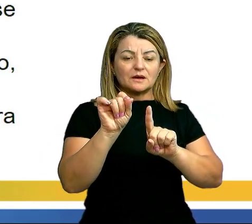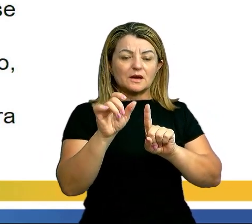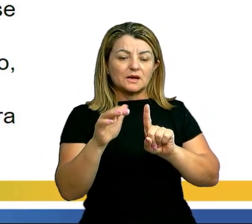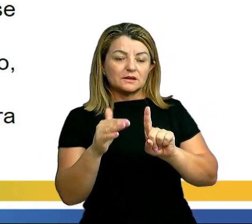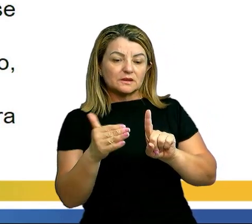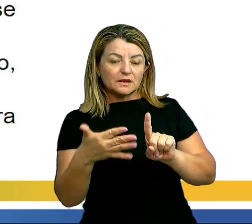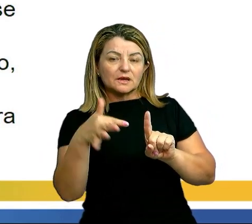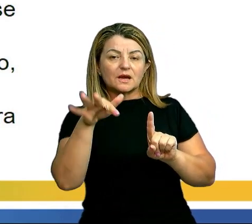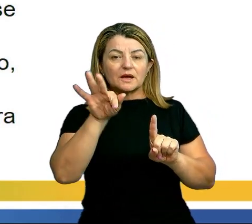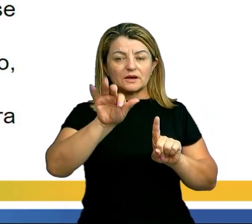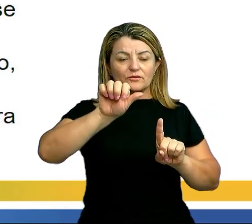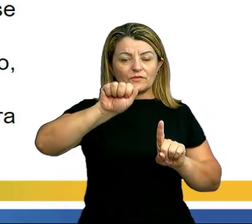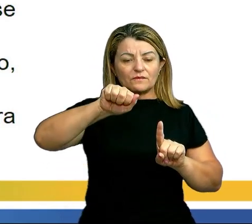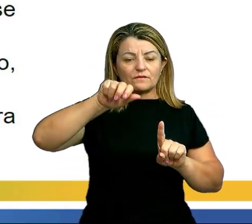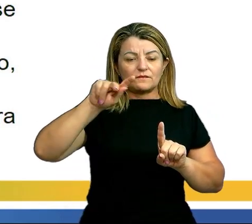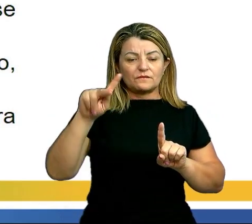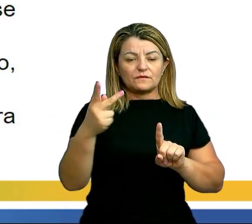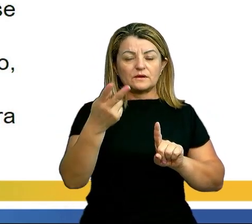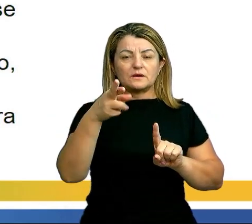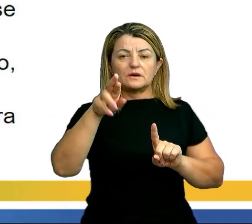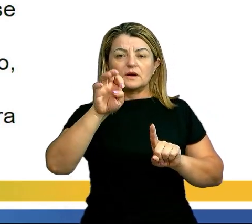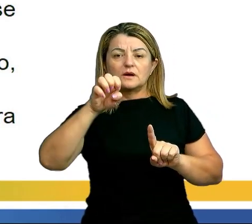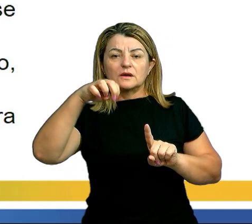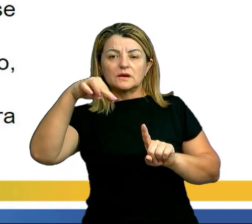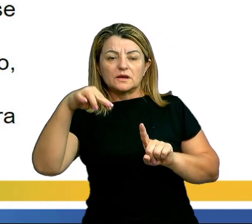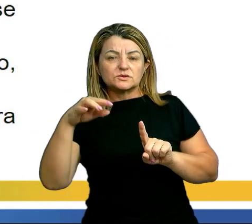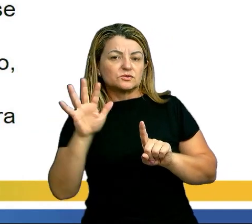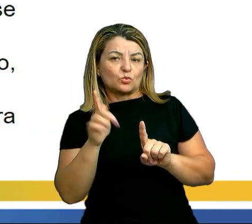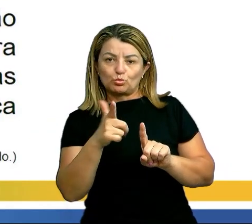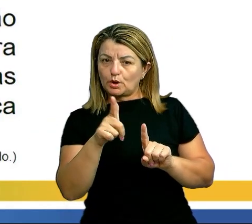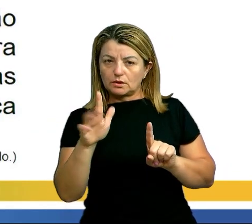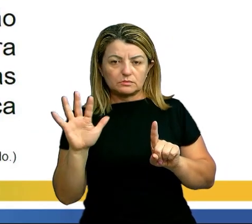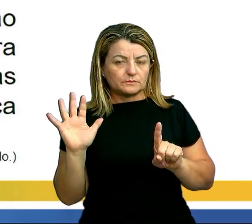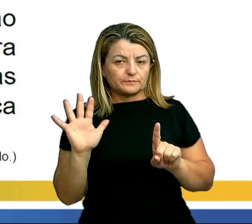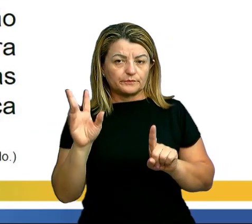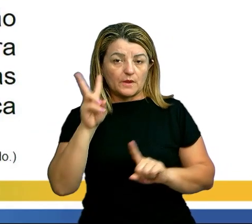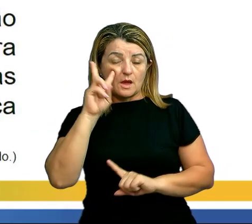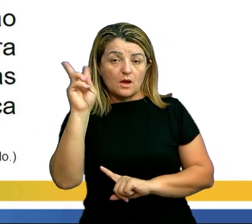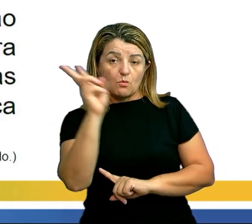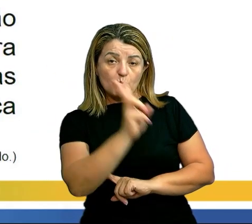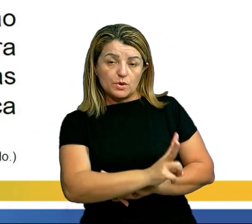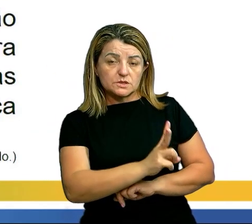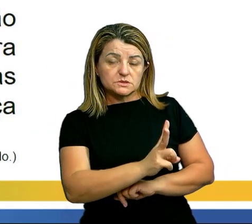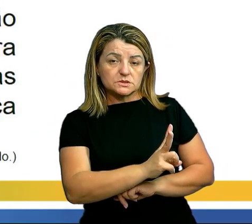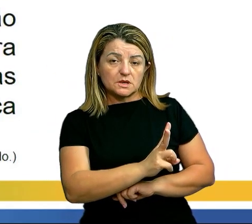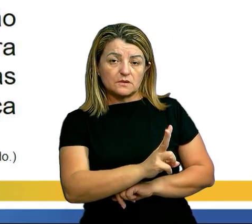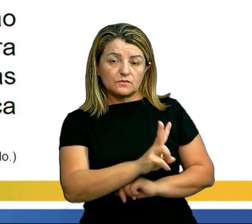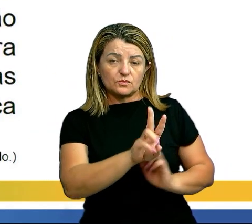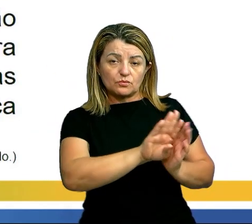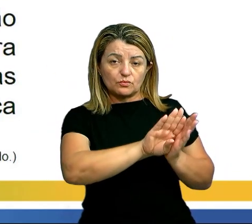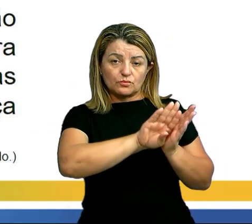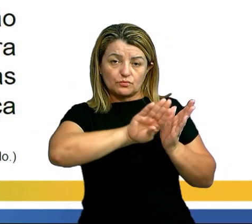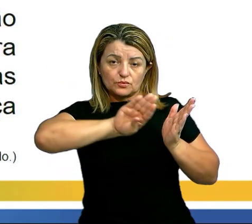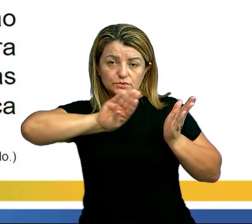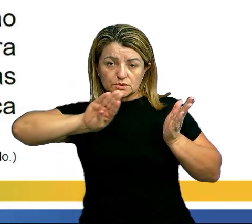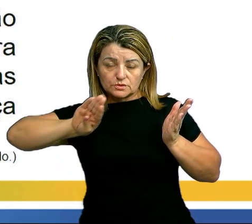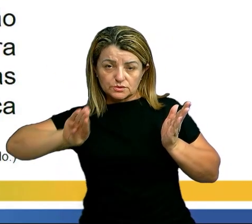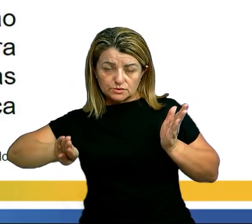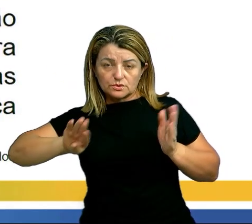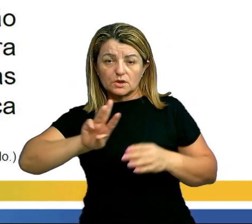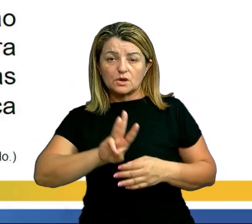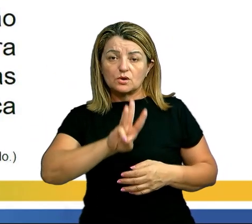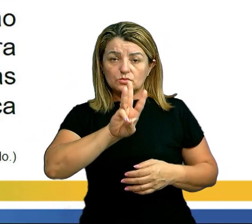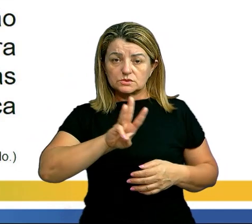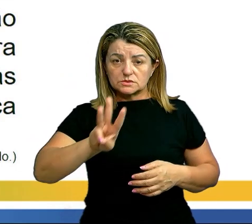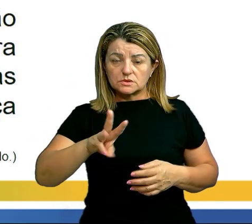também observou, não foi apresentada em graus Fahrenheit. Observa que a questão ela foi retirada de um site. Se